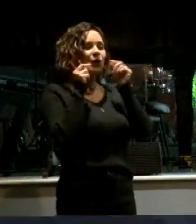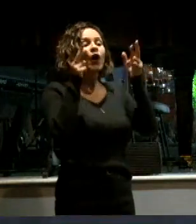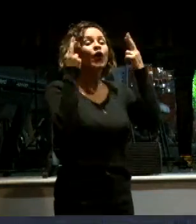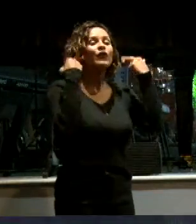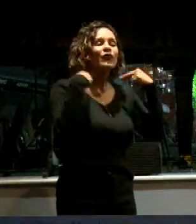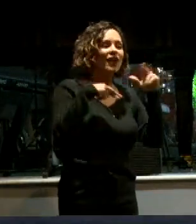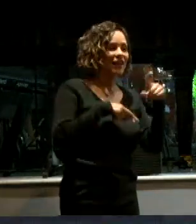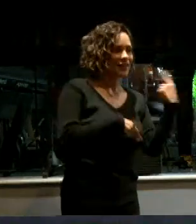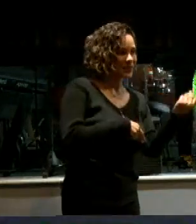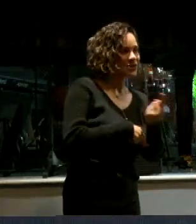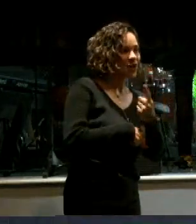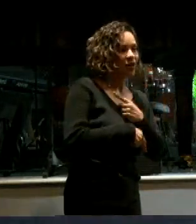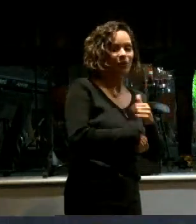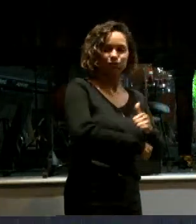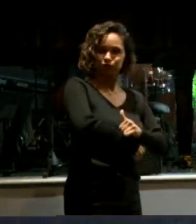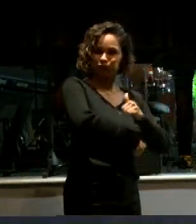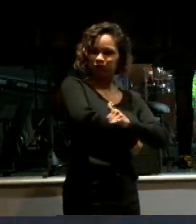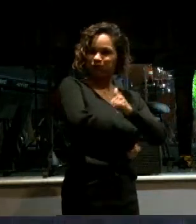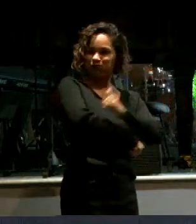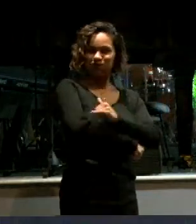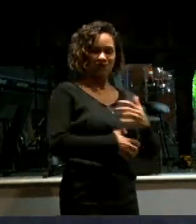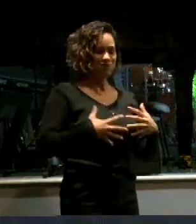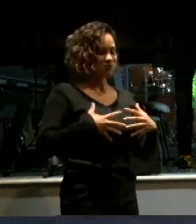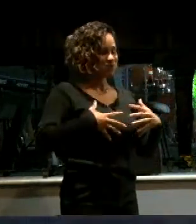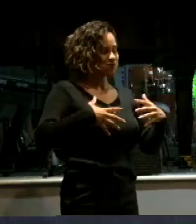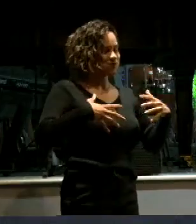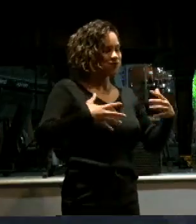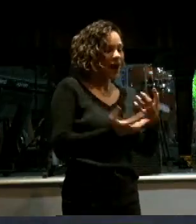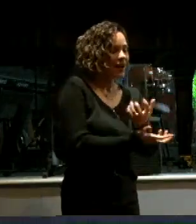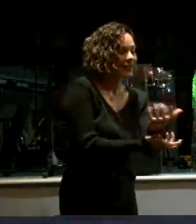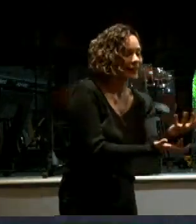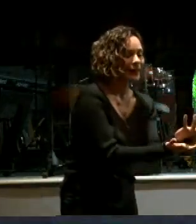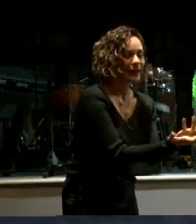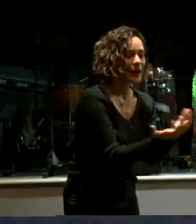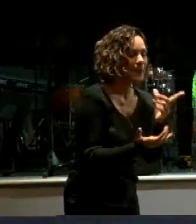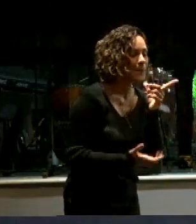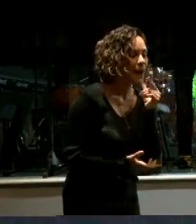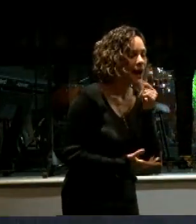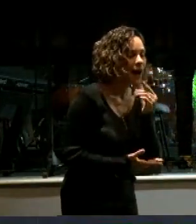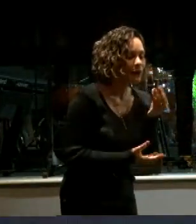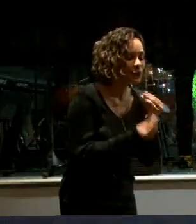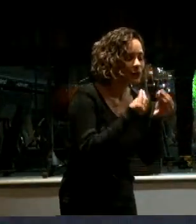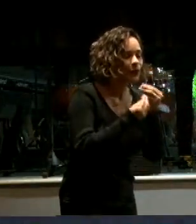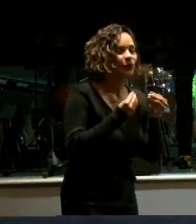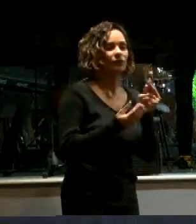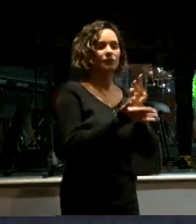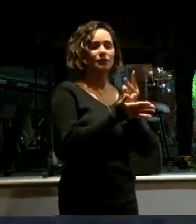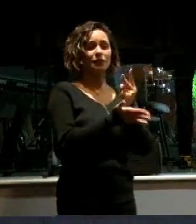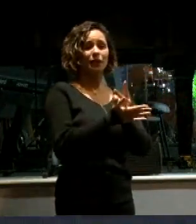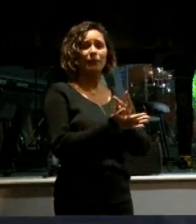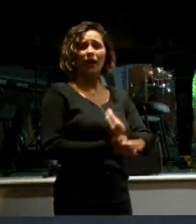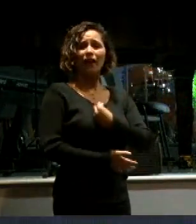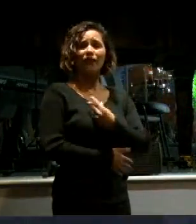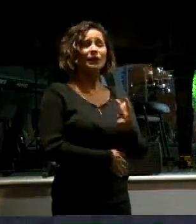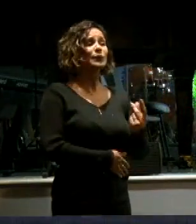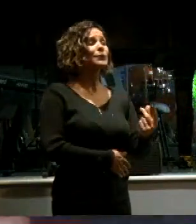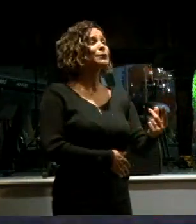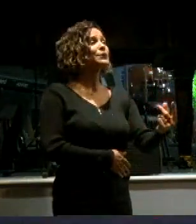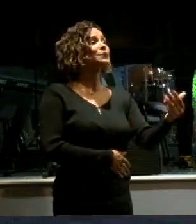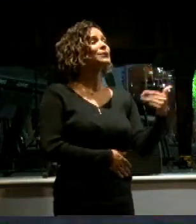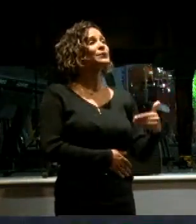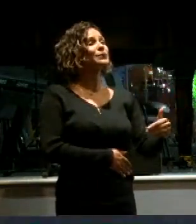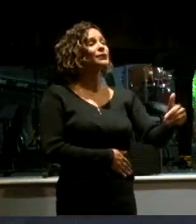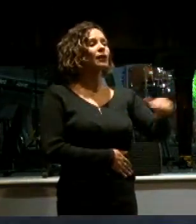Sombra, água fresca, graminha, água refrescante. Se você passar a vida assim, você vai ser